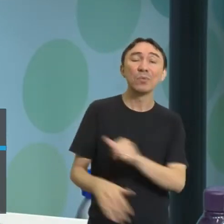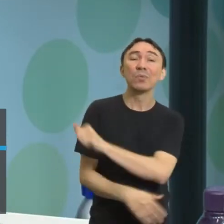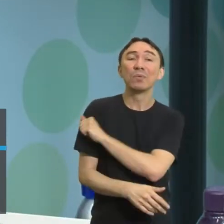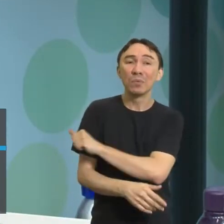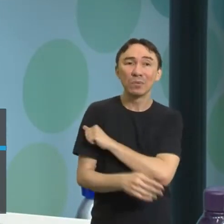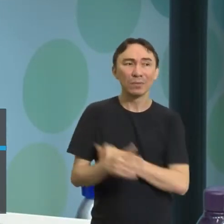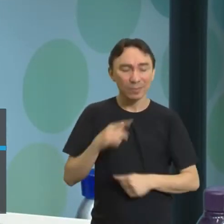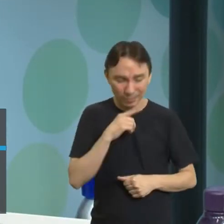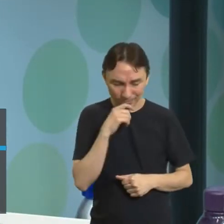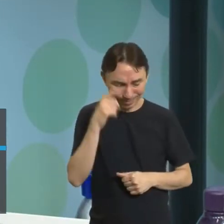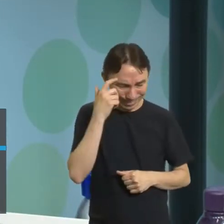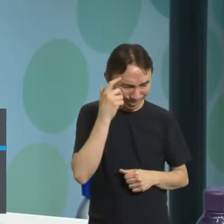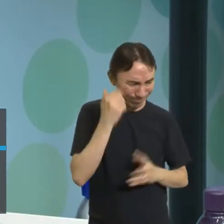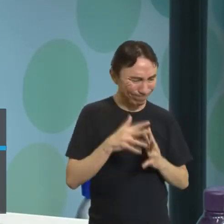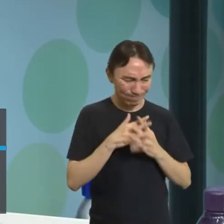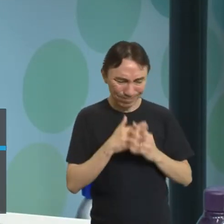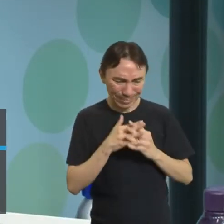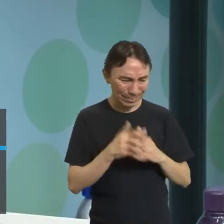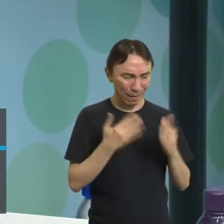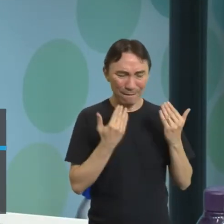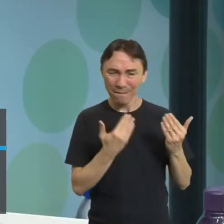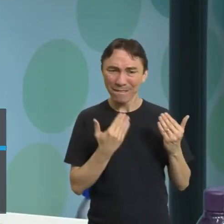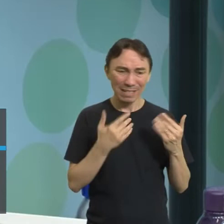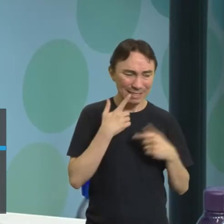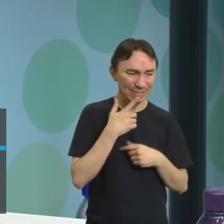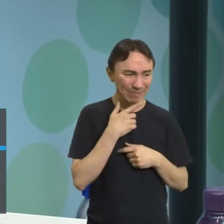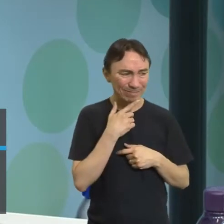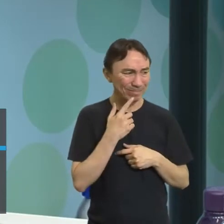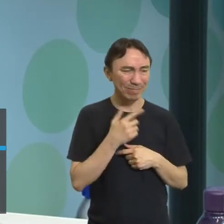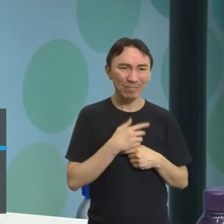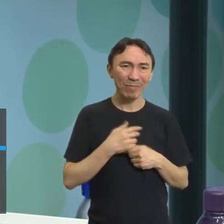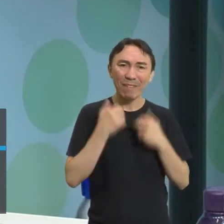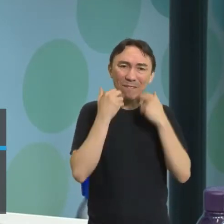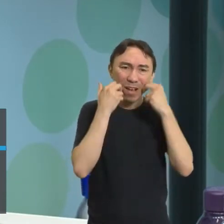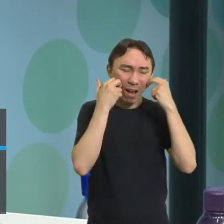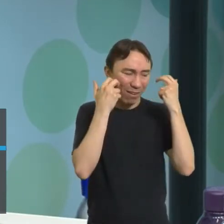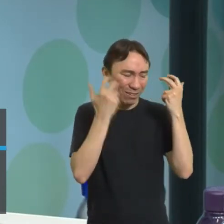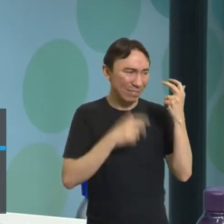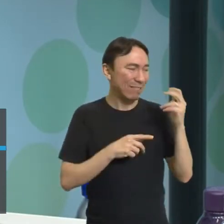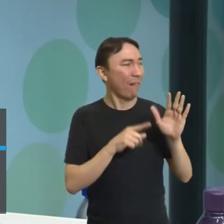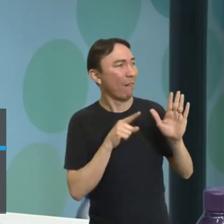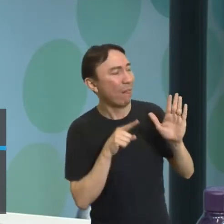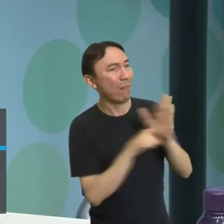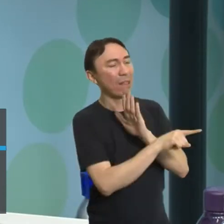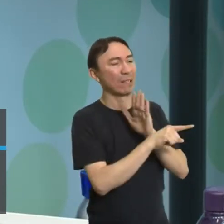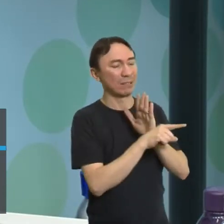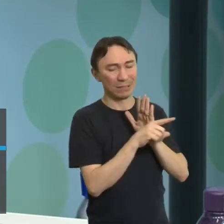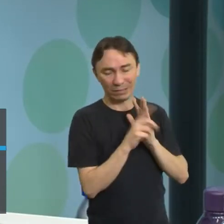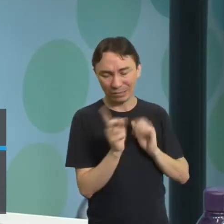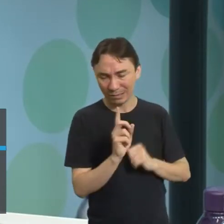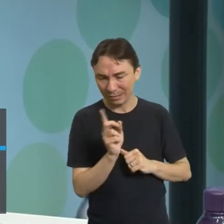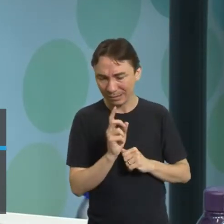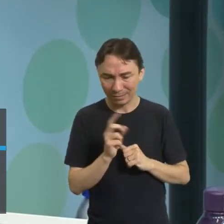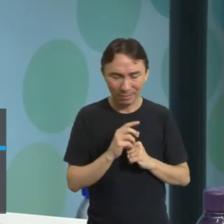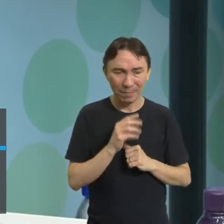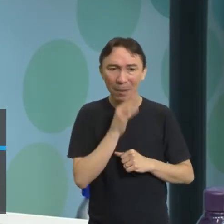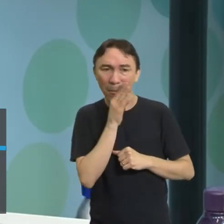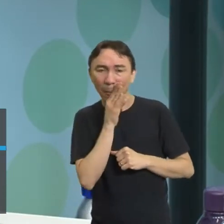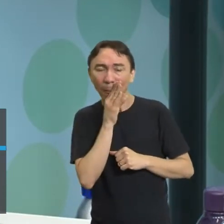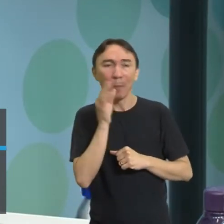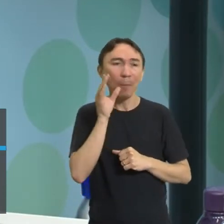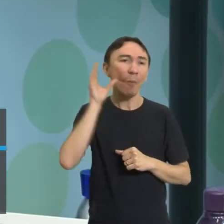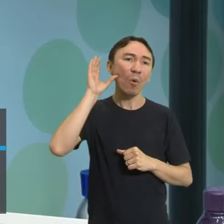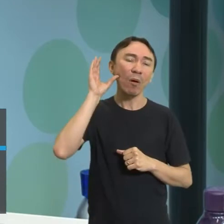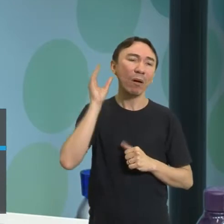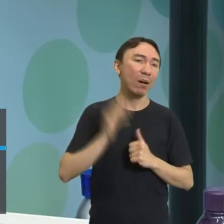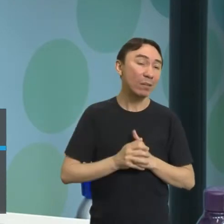vezes ele não vai em busca desse conhecimento, ou ele se sente, às vezes, tímido para questionar e averiguar essas